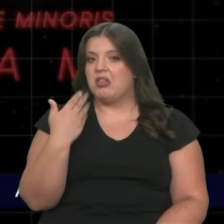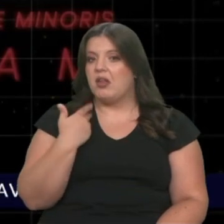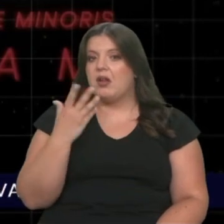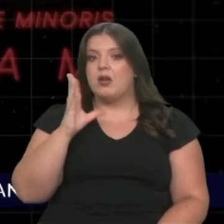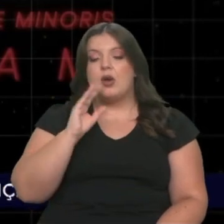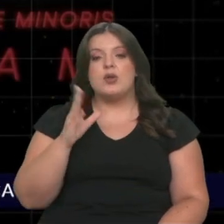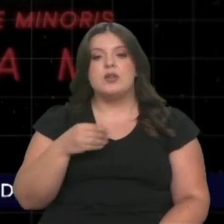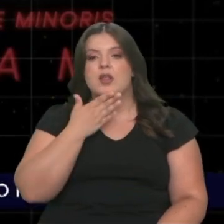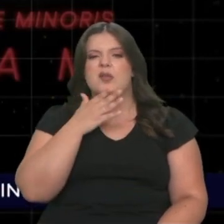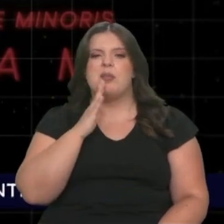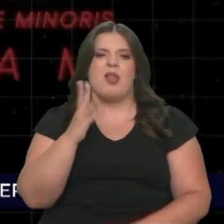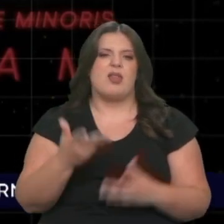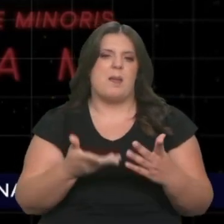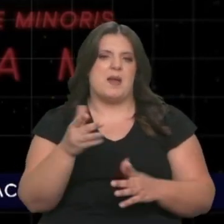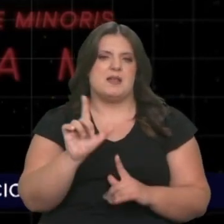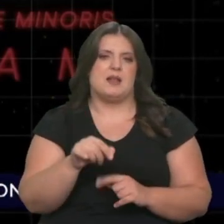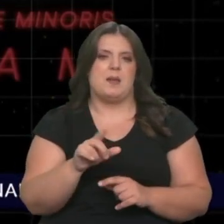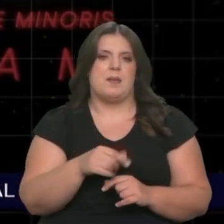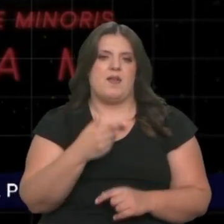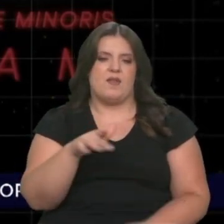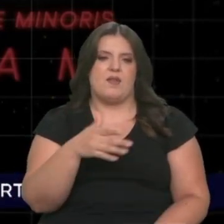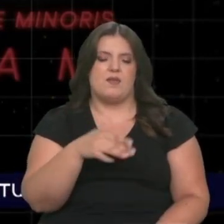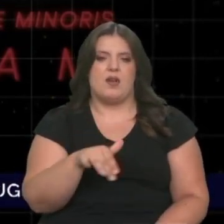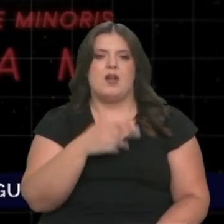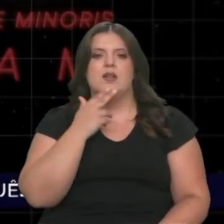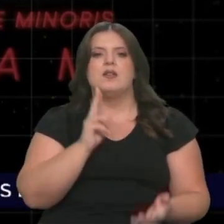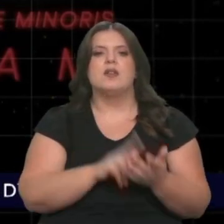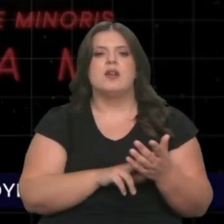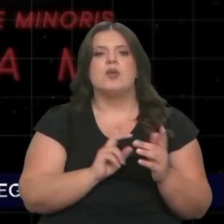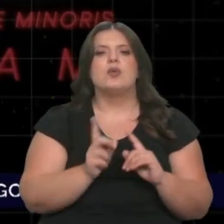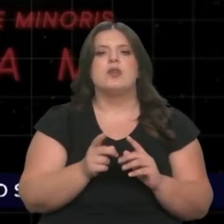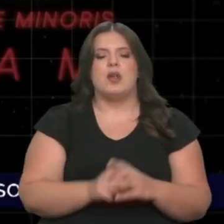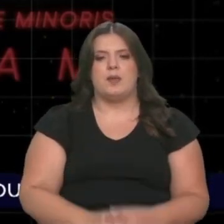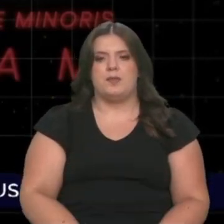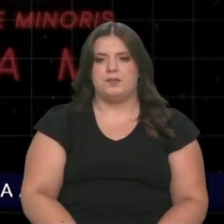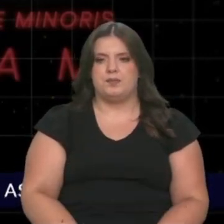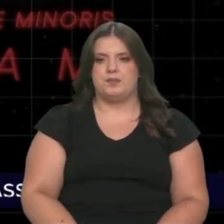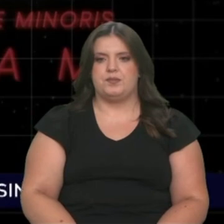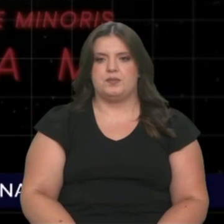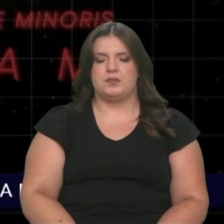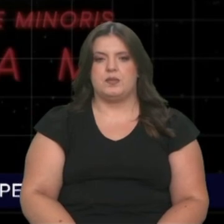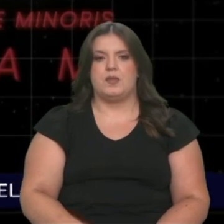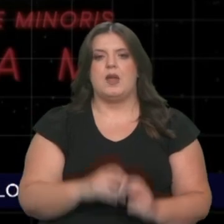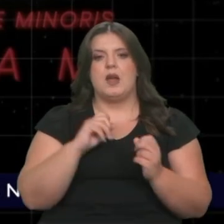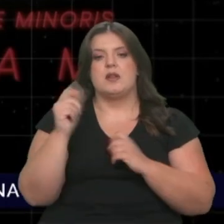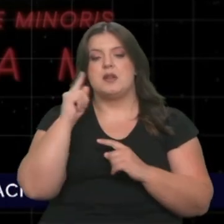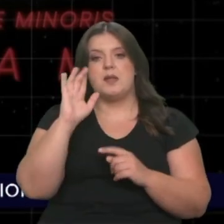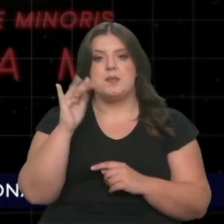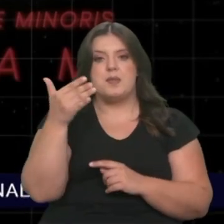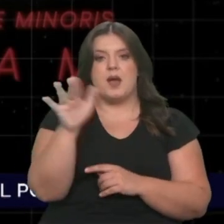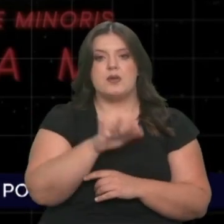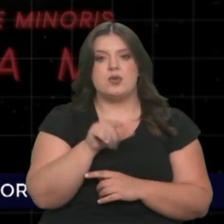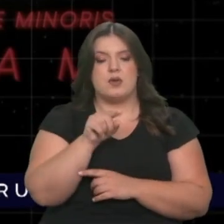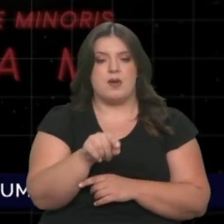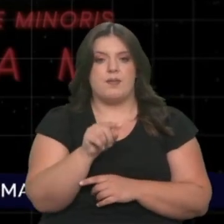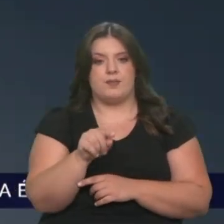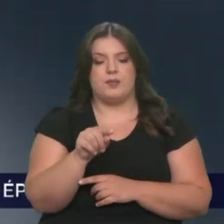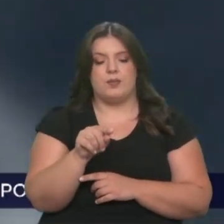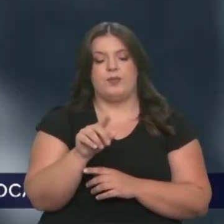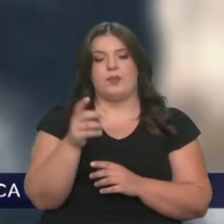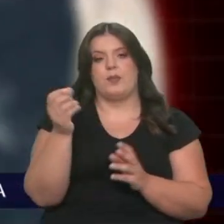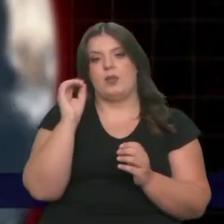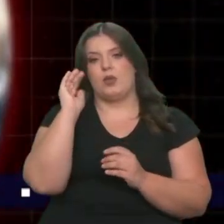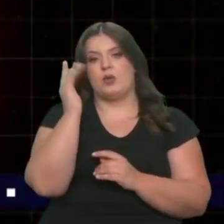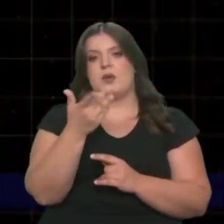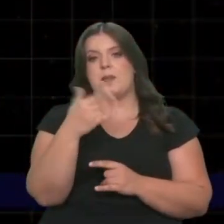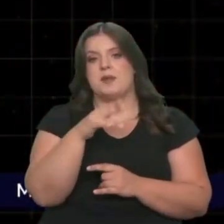depende da massa. Já lá vamos. O que é verdadeiramente a estrela polar? Ela parece a estrela dominante naquela zona do céu, mas a